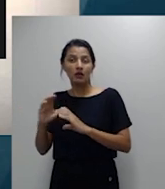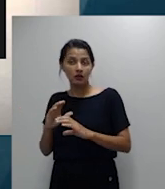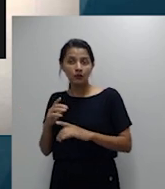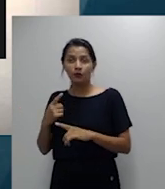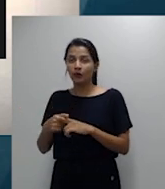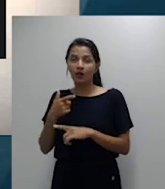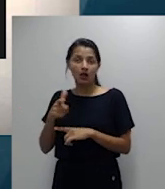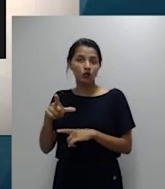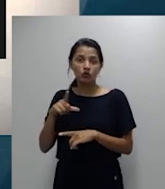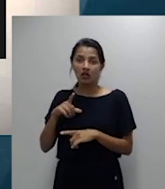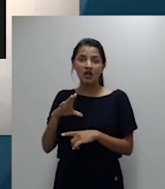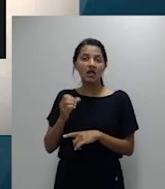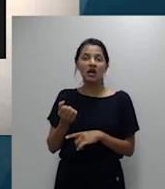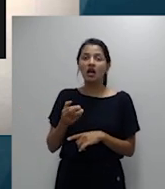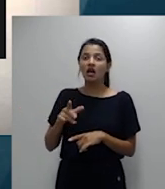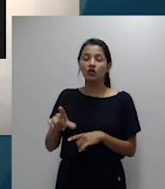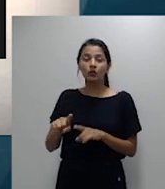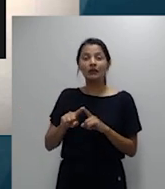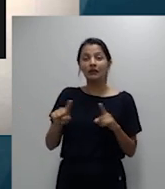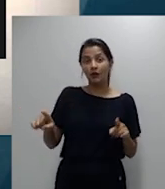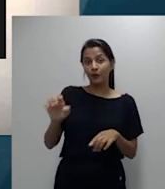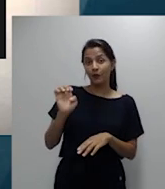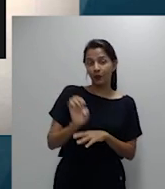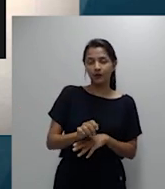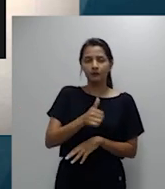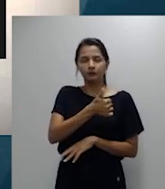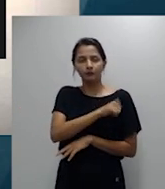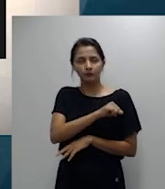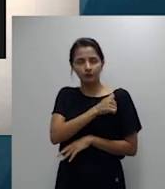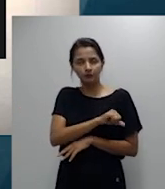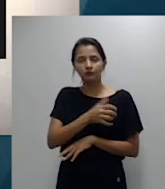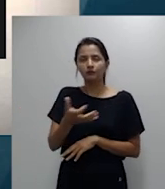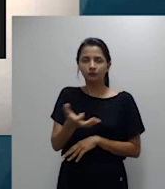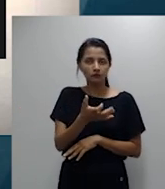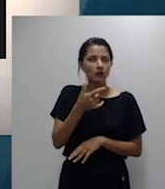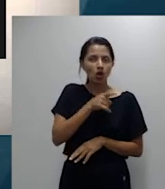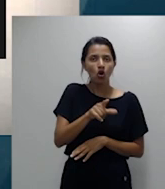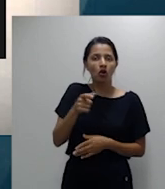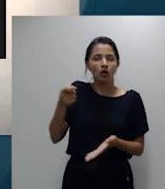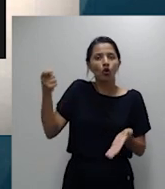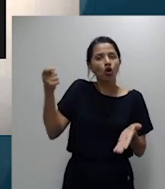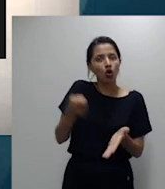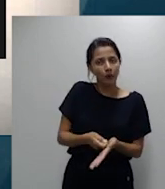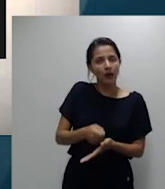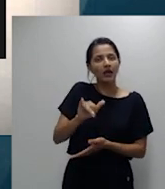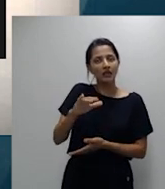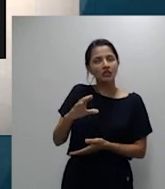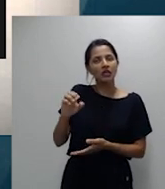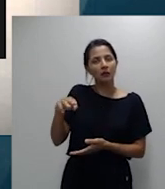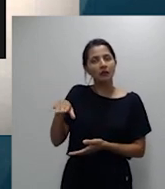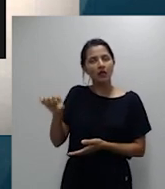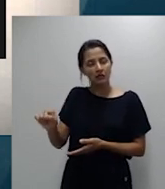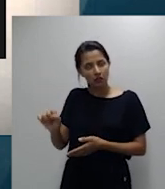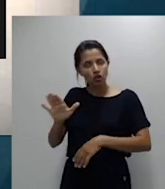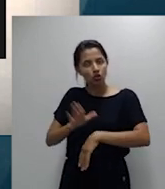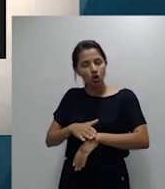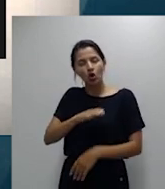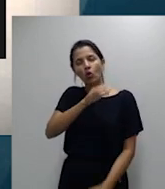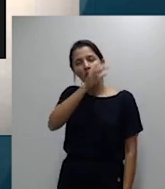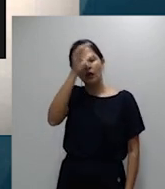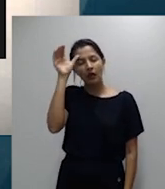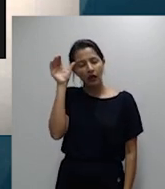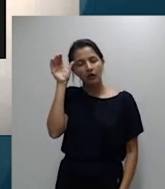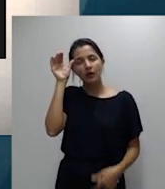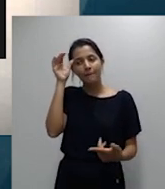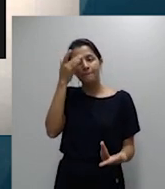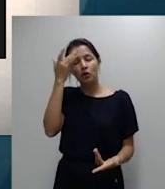suas Ministro o estado do Rio de Janeiro pretende ir agora receber o ICMS quando o cliente quando quando